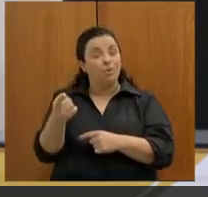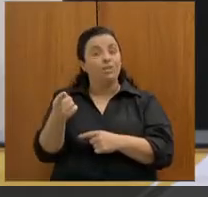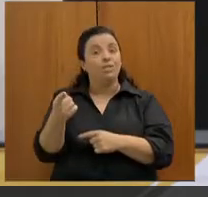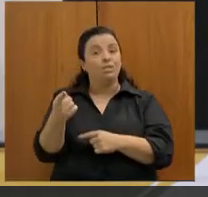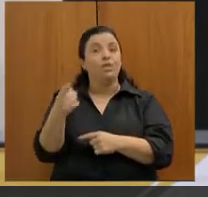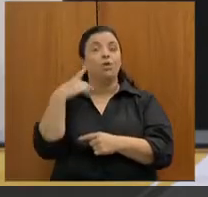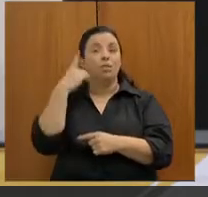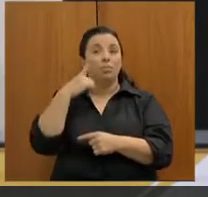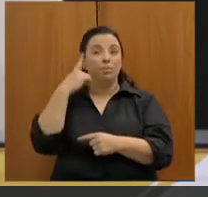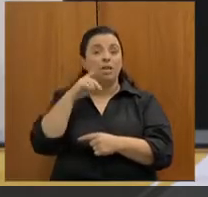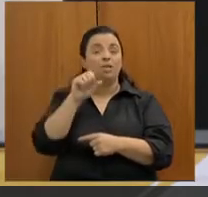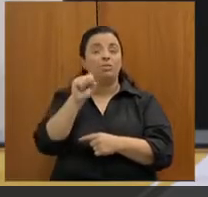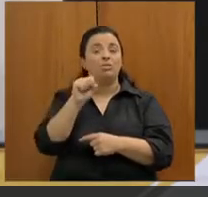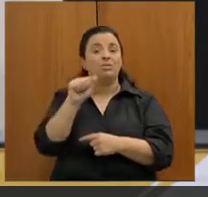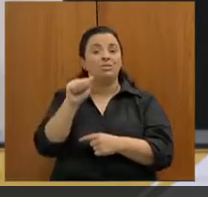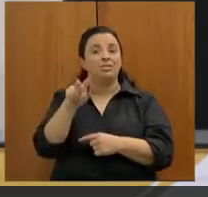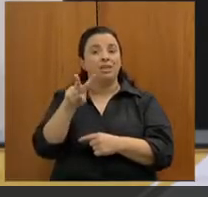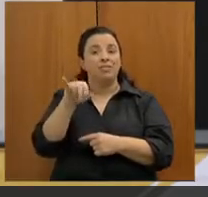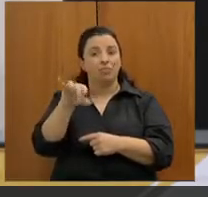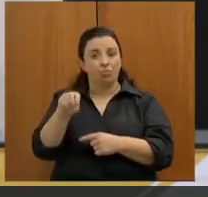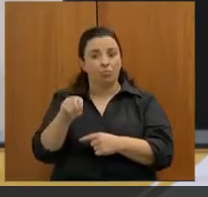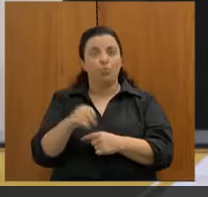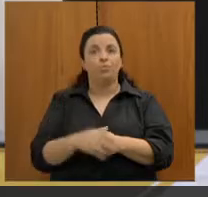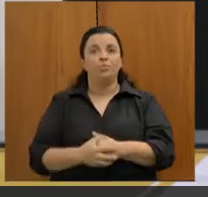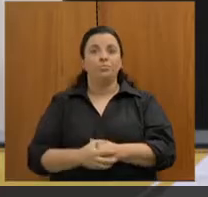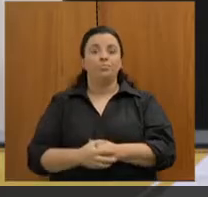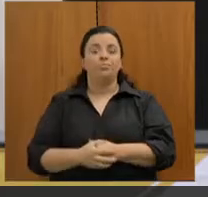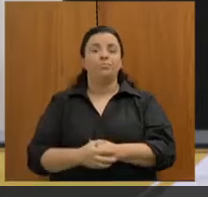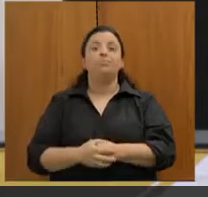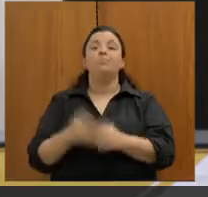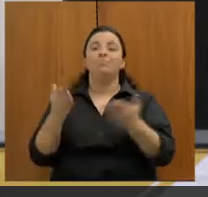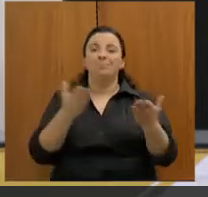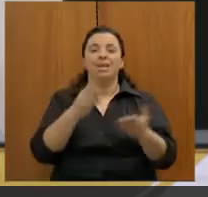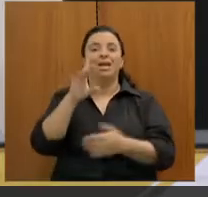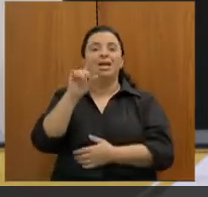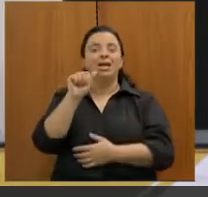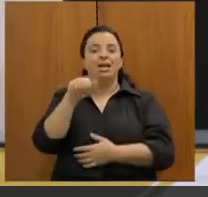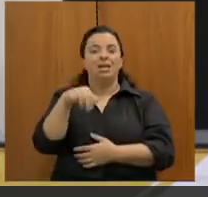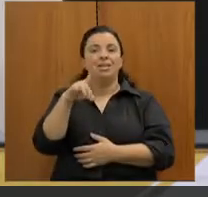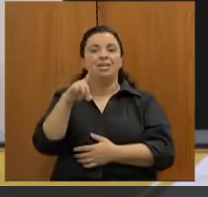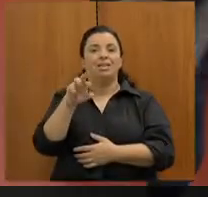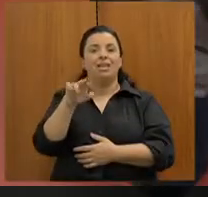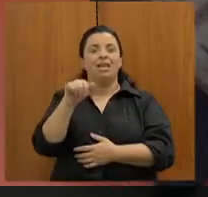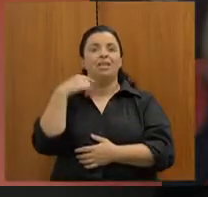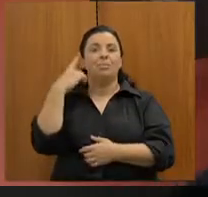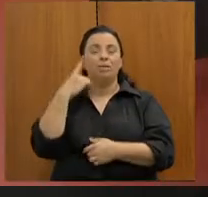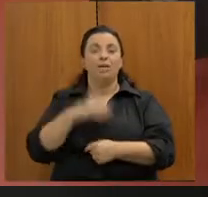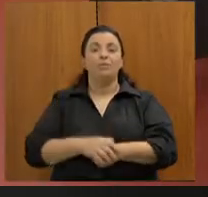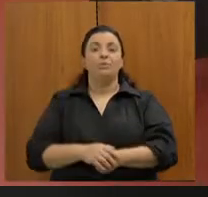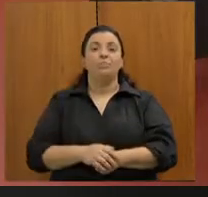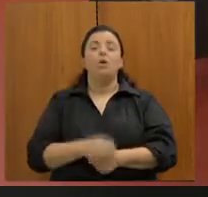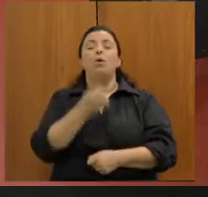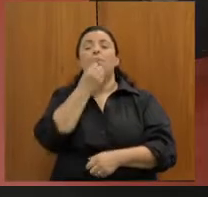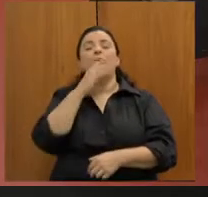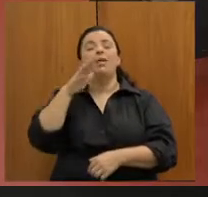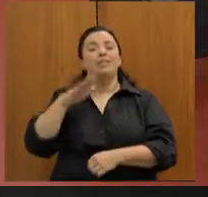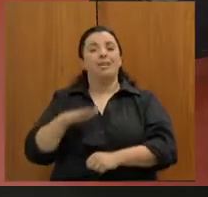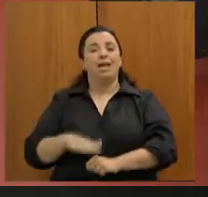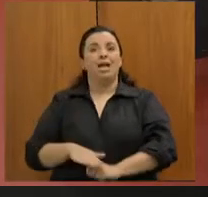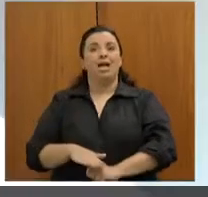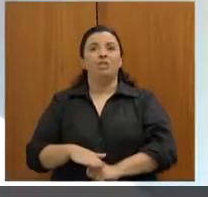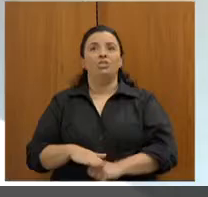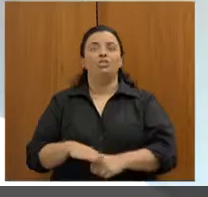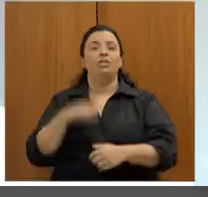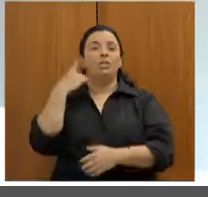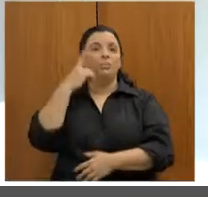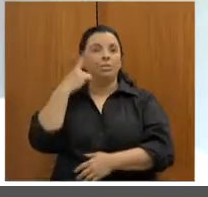ao Deputado Sávio Oi Andreia Oi boa tarde deputada e presidente